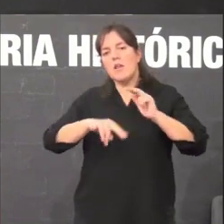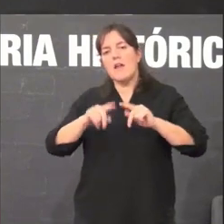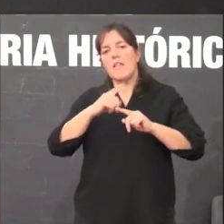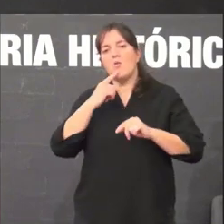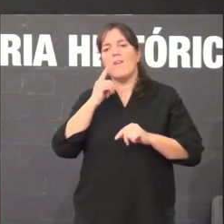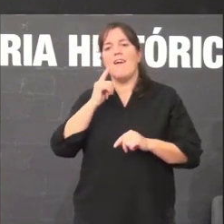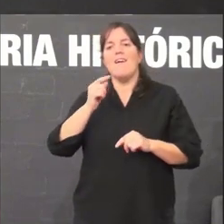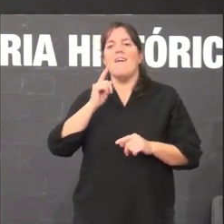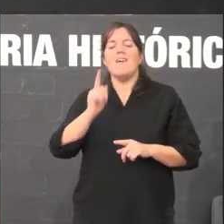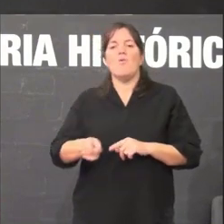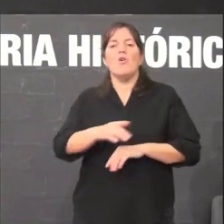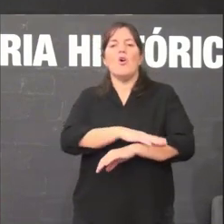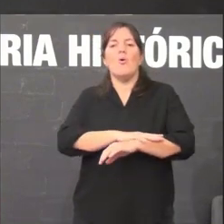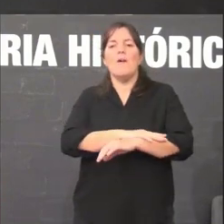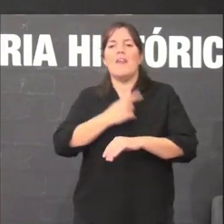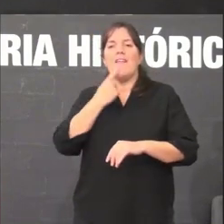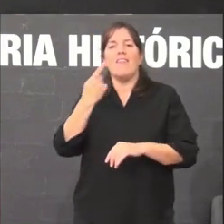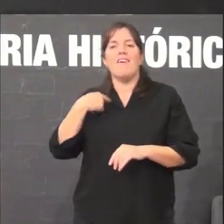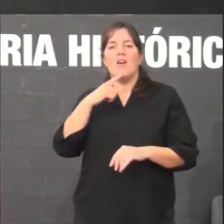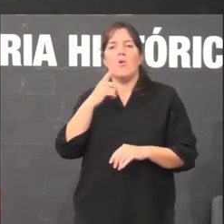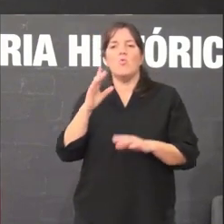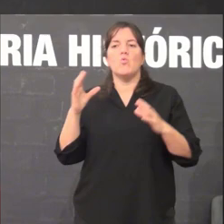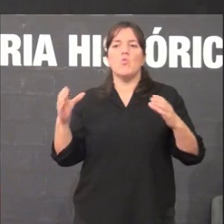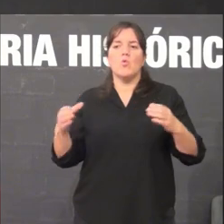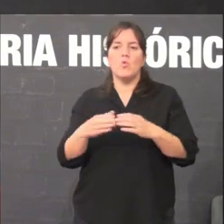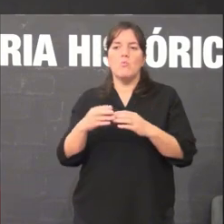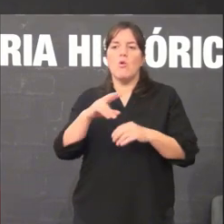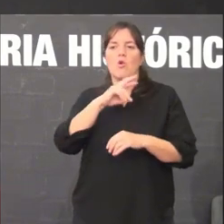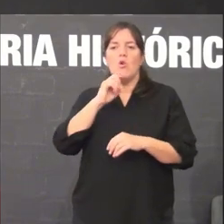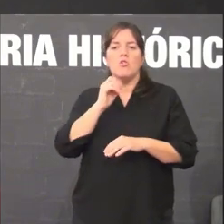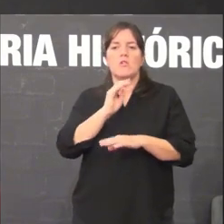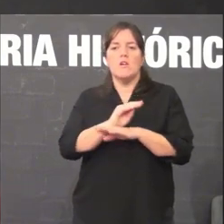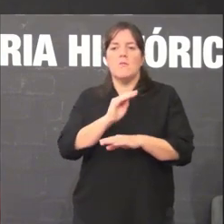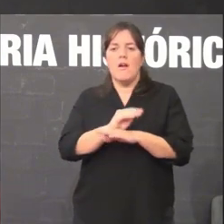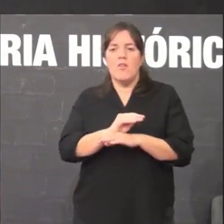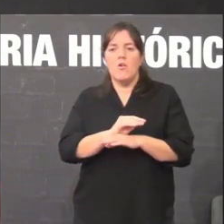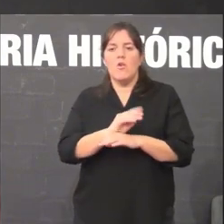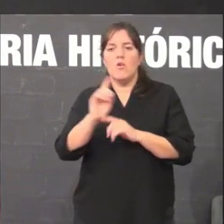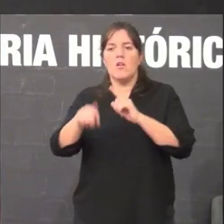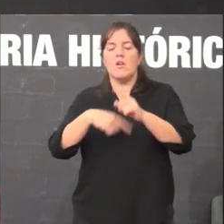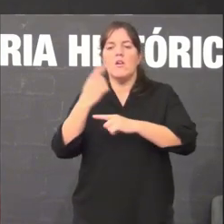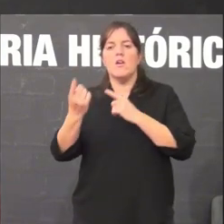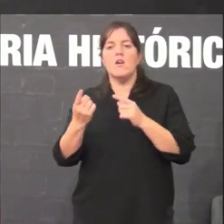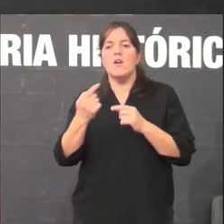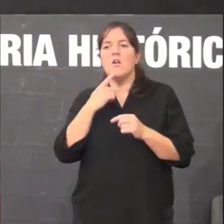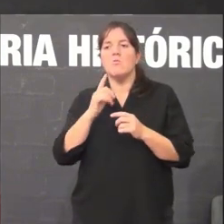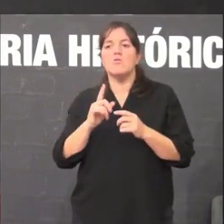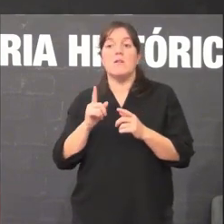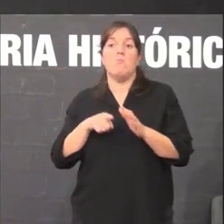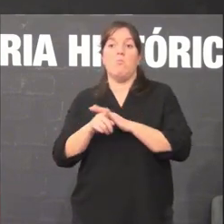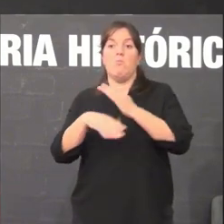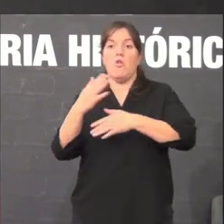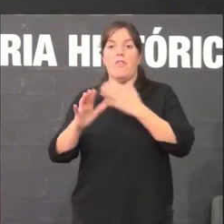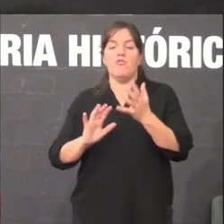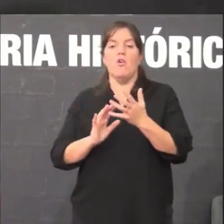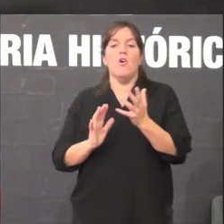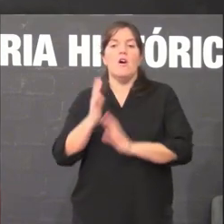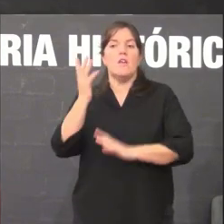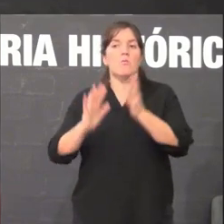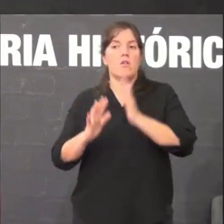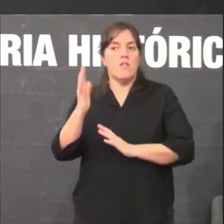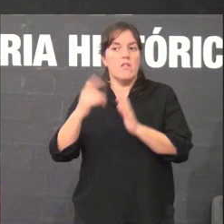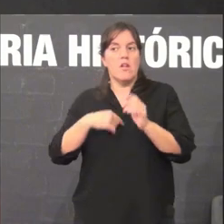narrativa extremamente conservadora, que se expressava, lá está, na desvalorização do processo revolucionário, na desvalorização